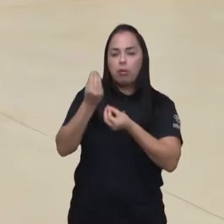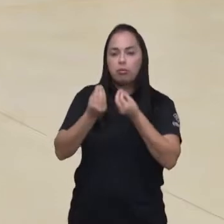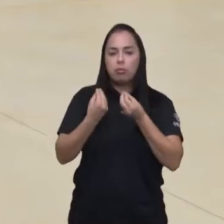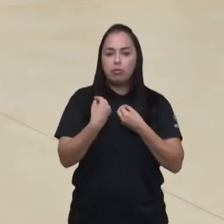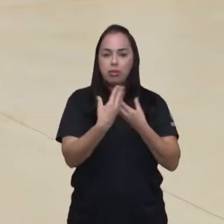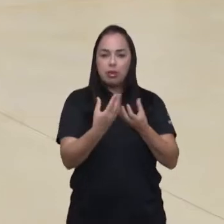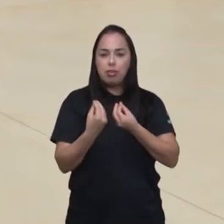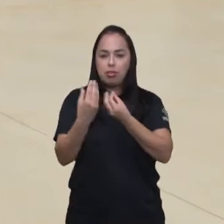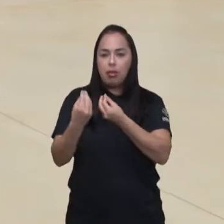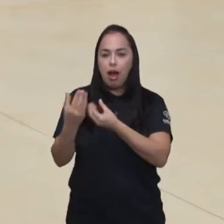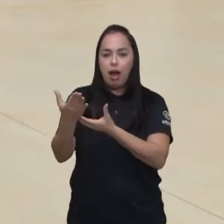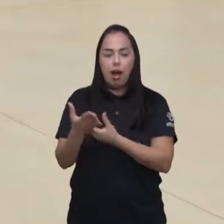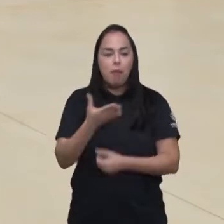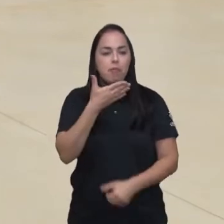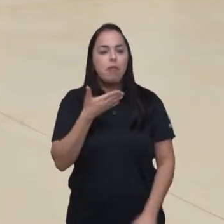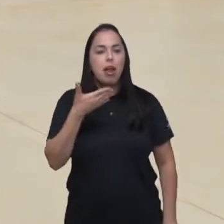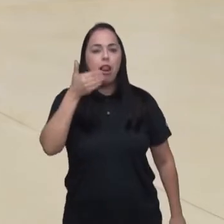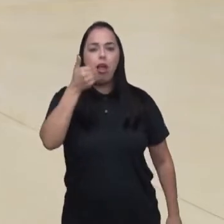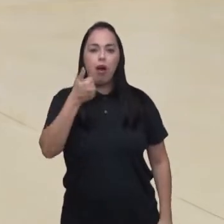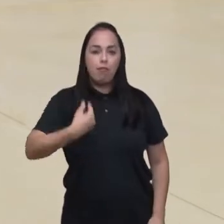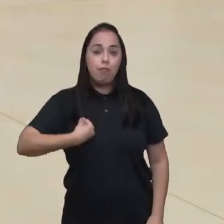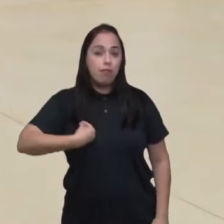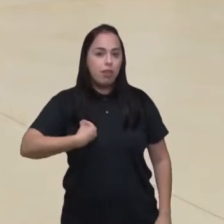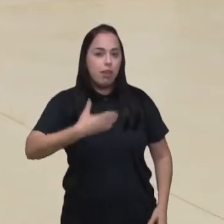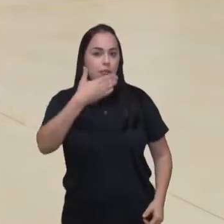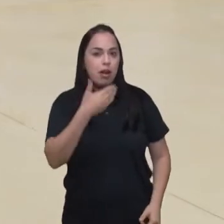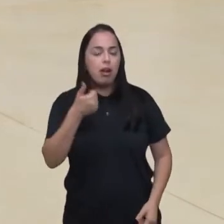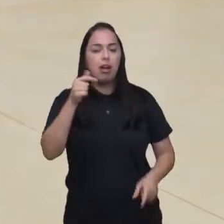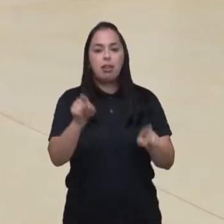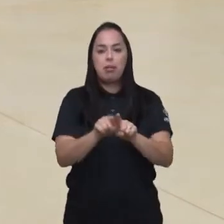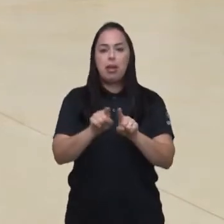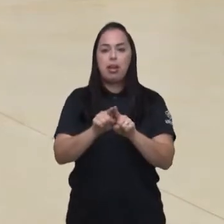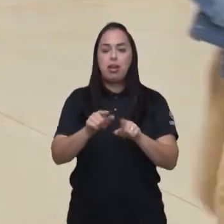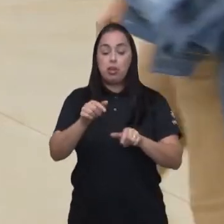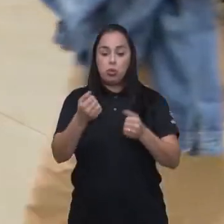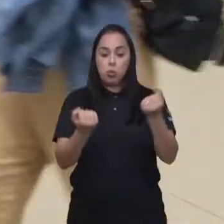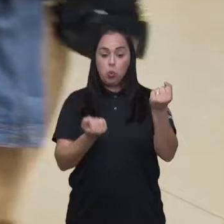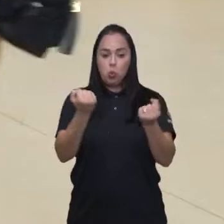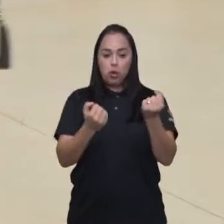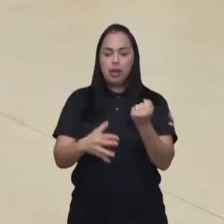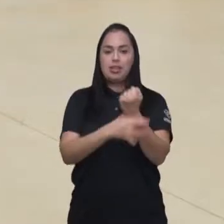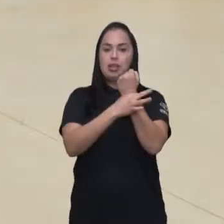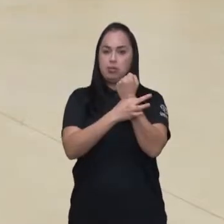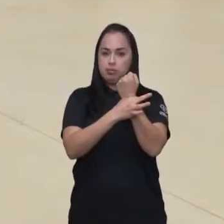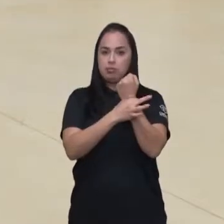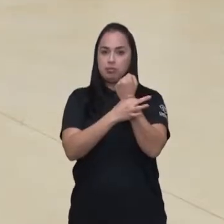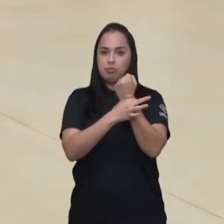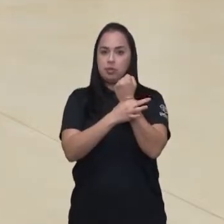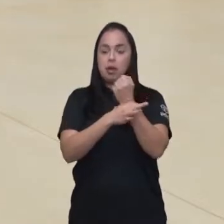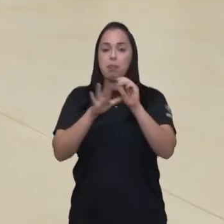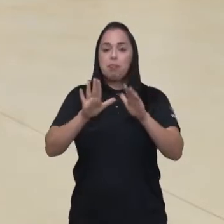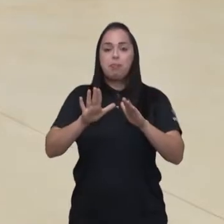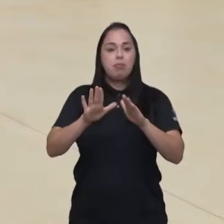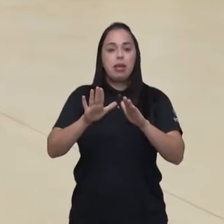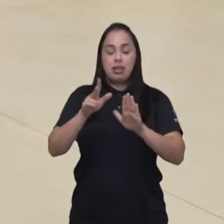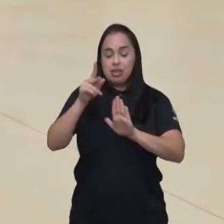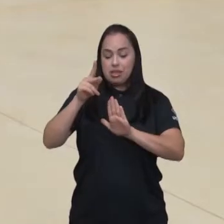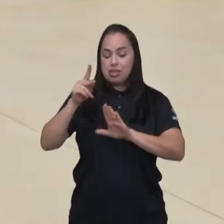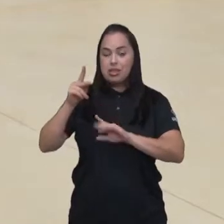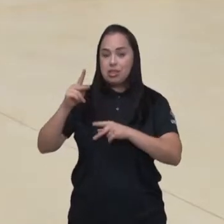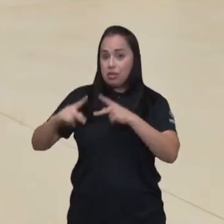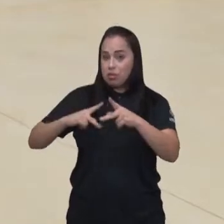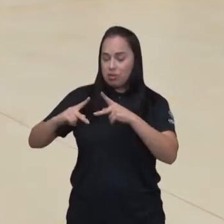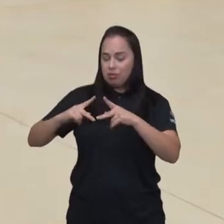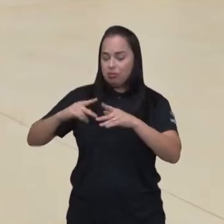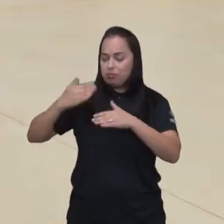alternativas que a gente tem para garantir a dessa melhoria na qualidade de vida e na segurança do trânsito mas São José dos Campos